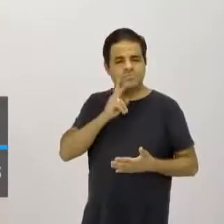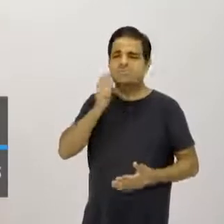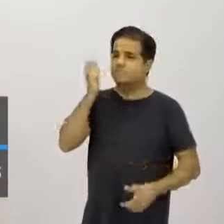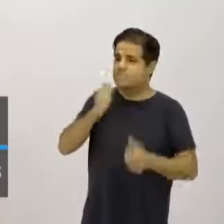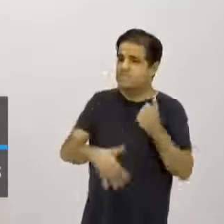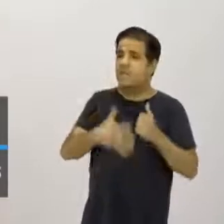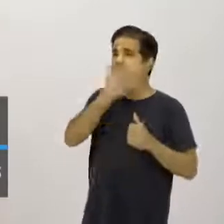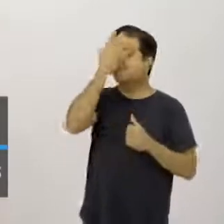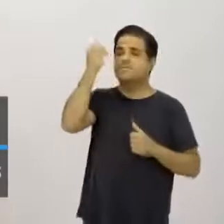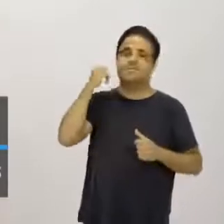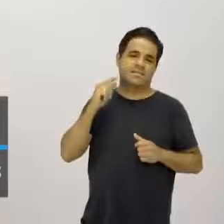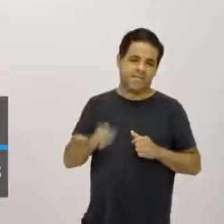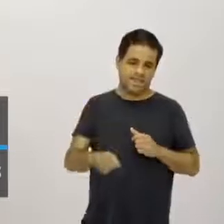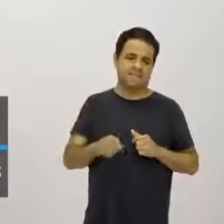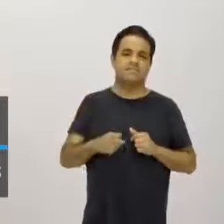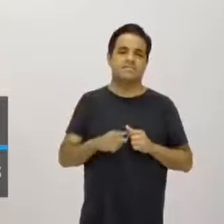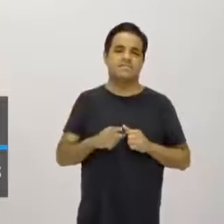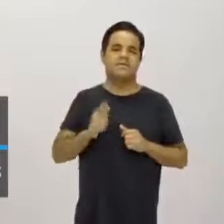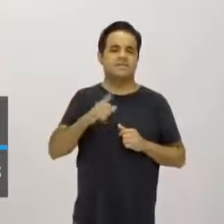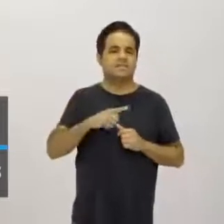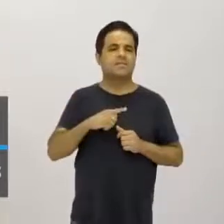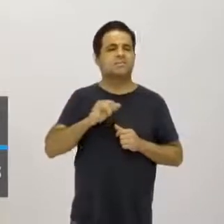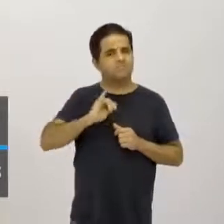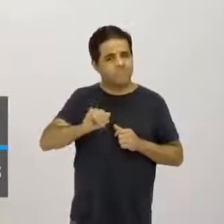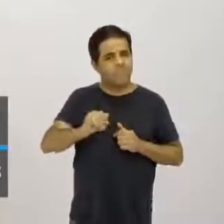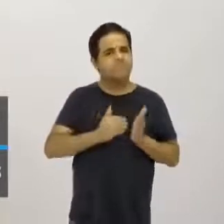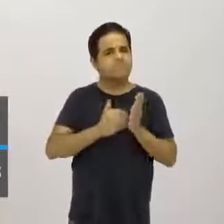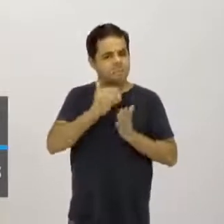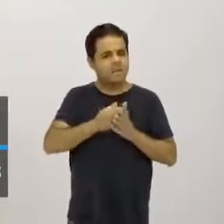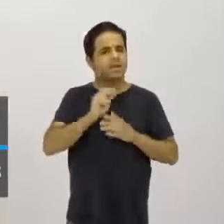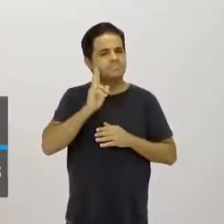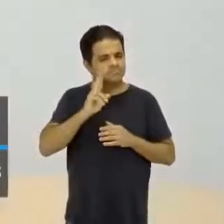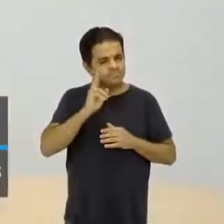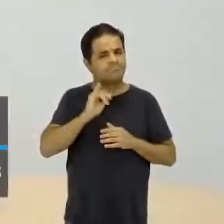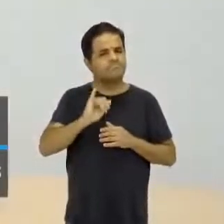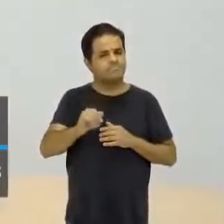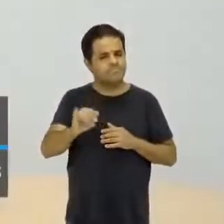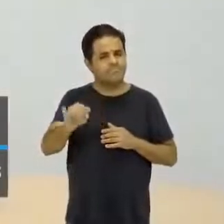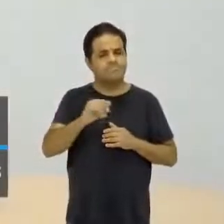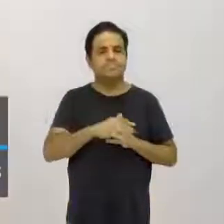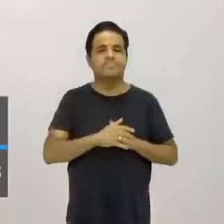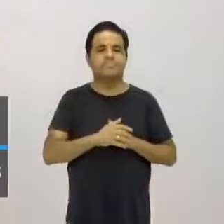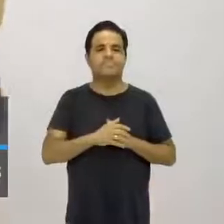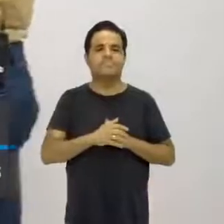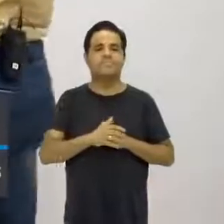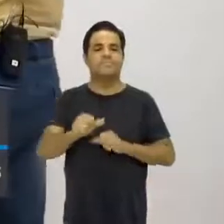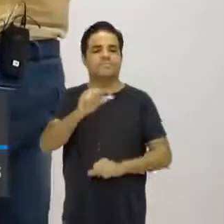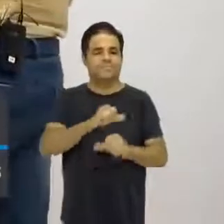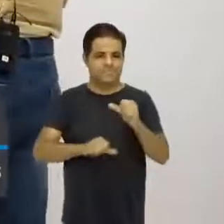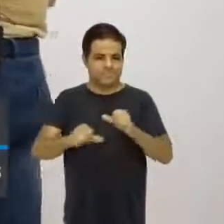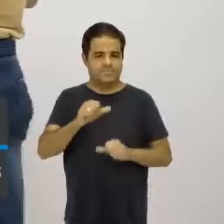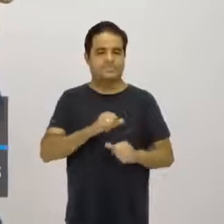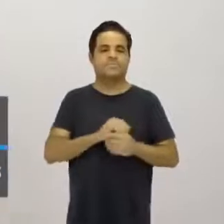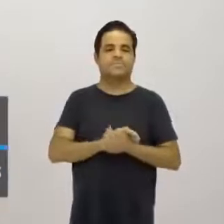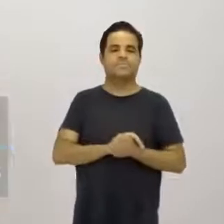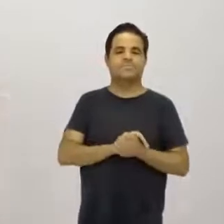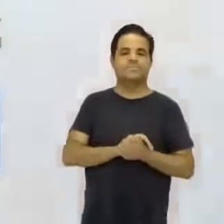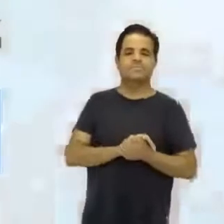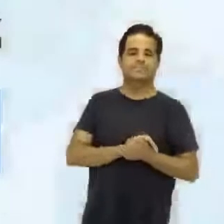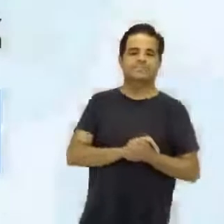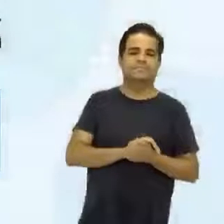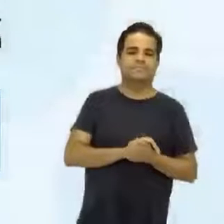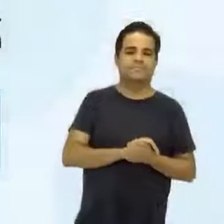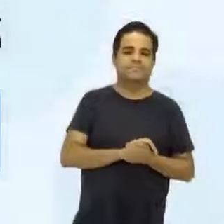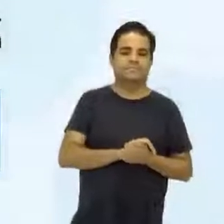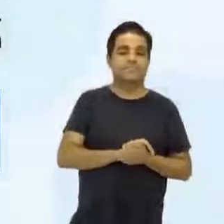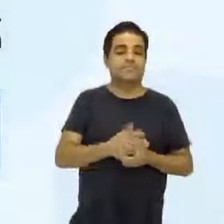que esquecem. Infelizmente. Deviam contar um pouquinho mais dessa história. De fato. Vamos trocar aqui o próximo slide. Vamos lá. Olha